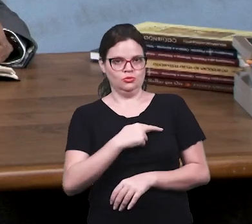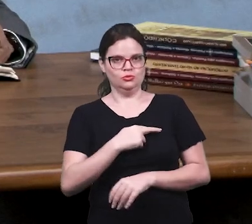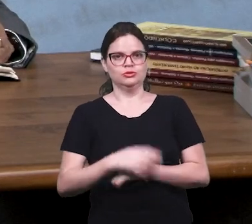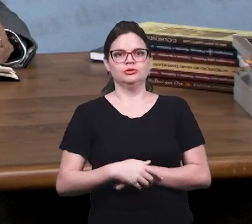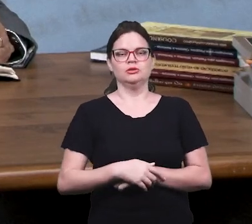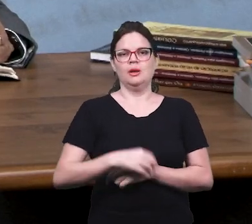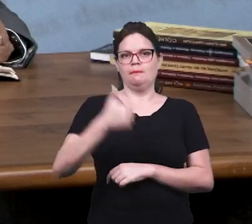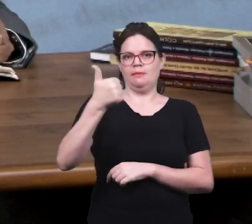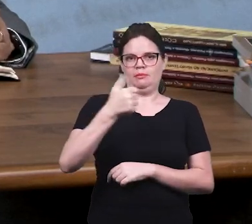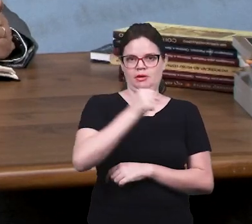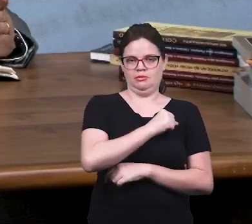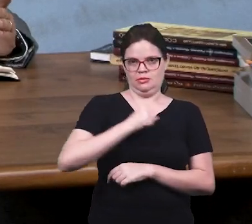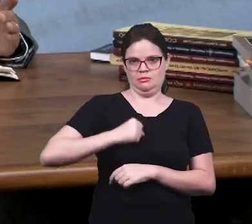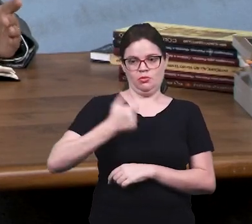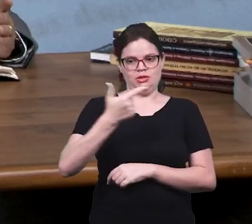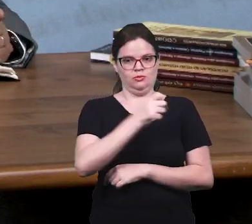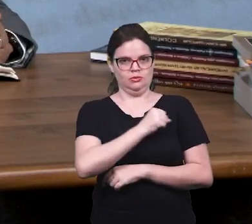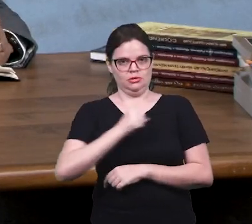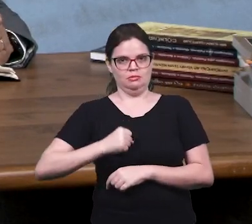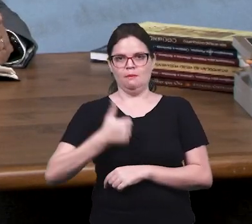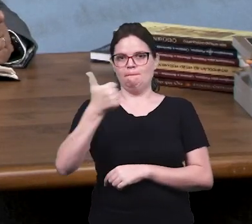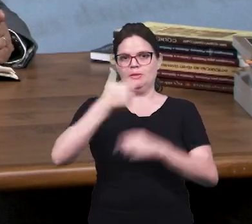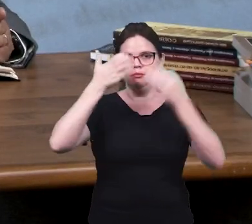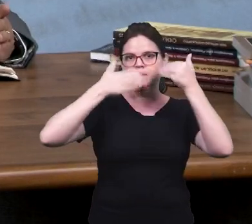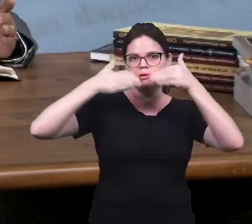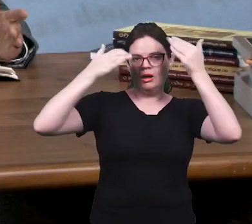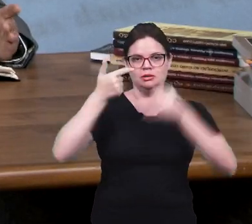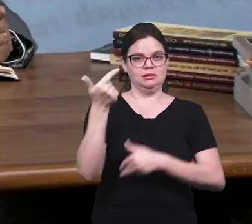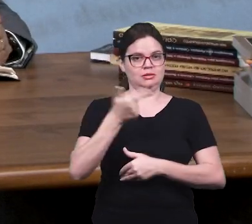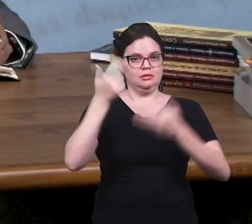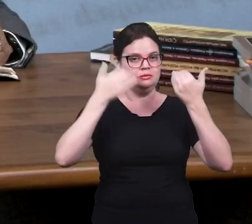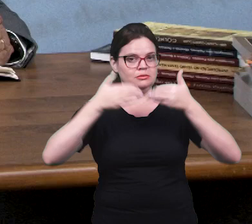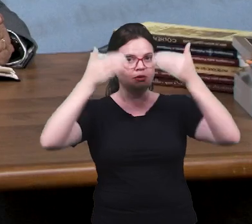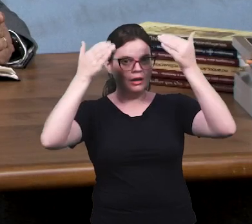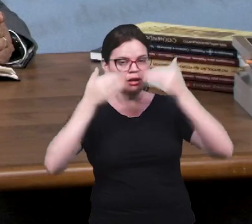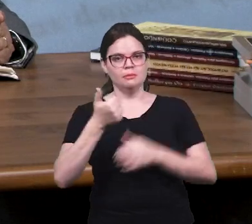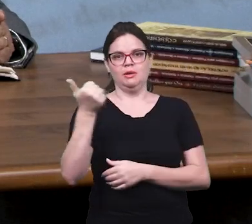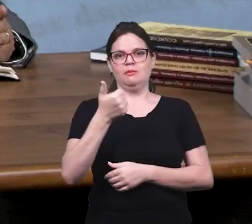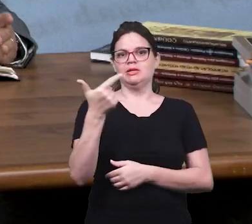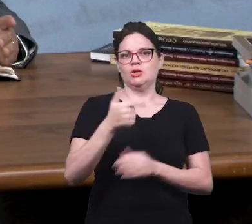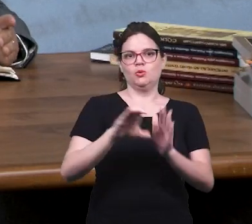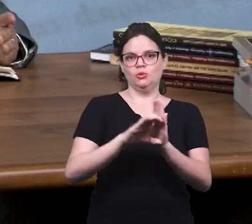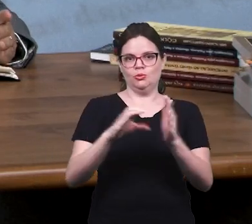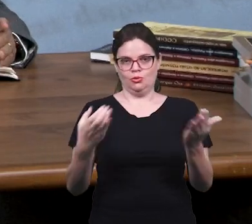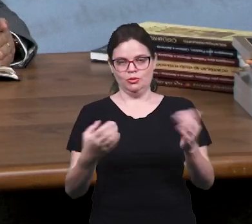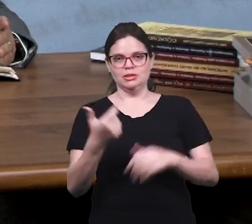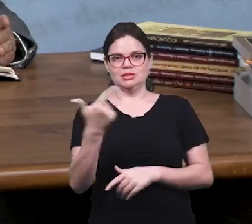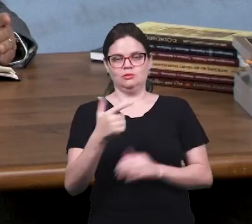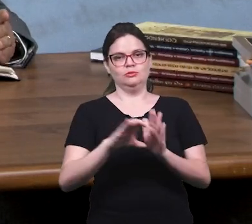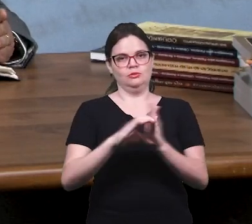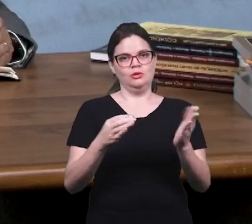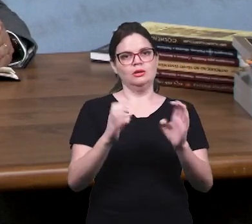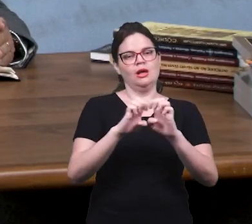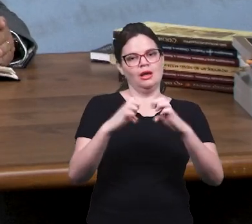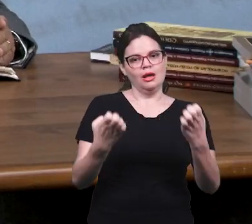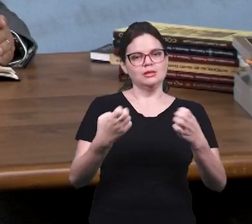e 2 Samuel, 1 e 2 Reis, 1 e 2 Crônicas, Esdras, Neemias